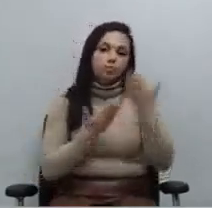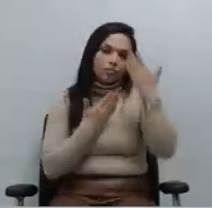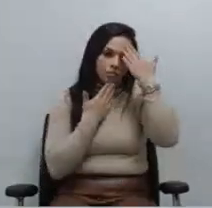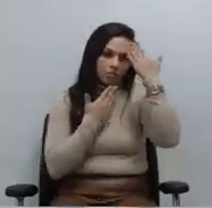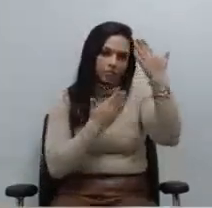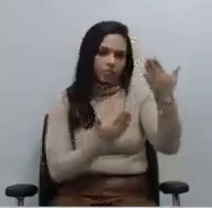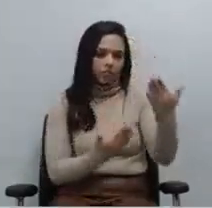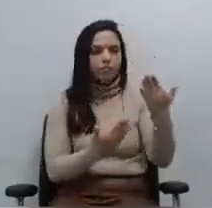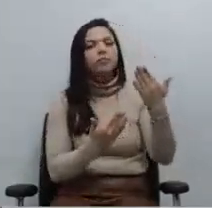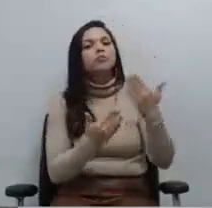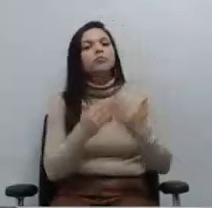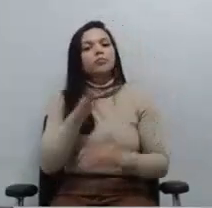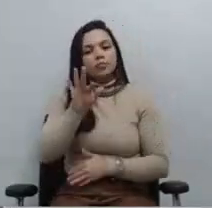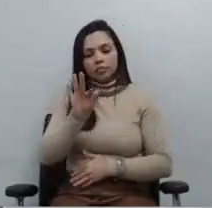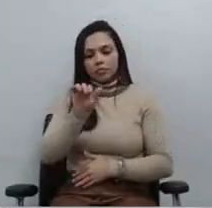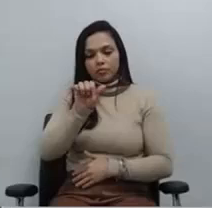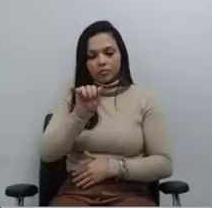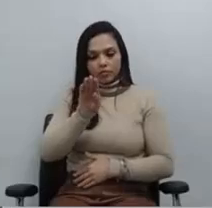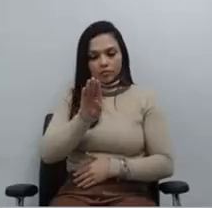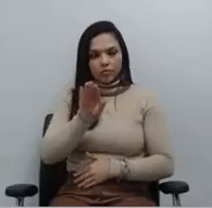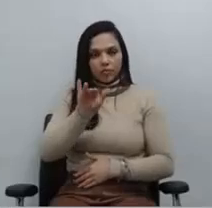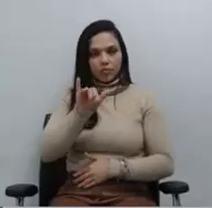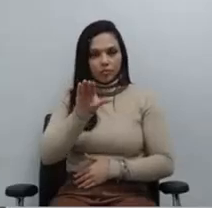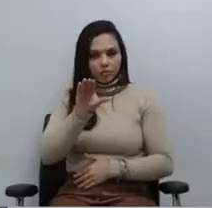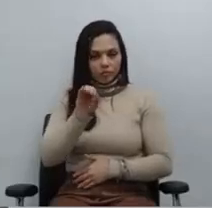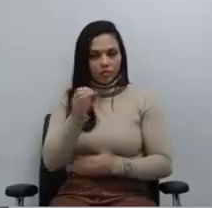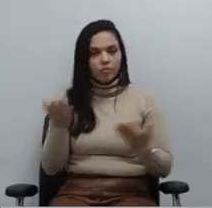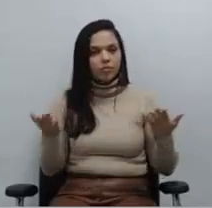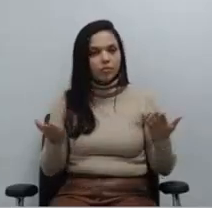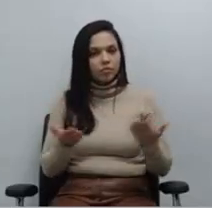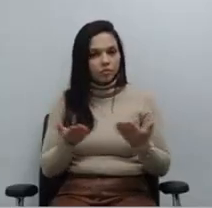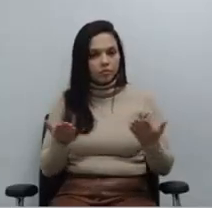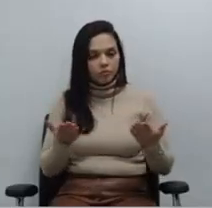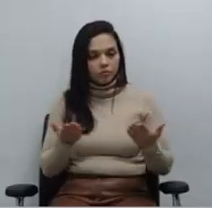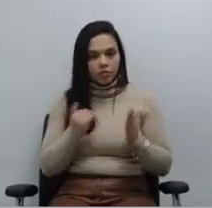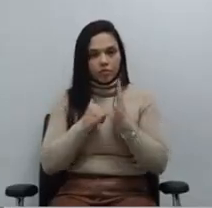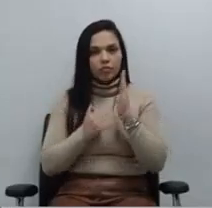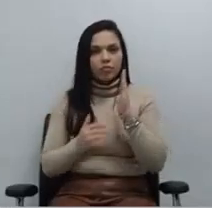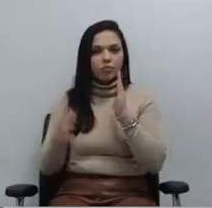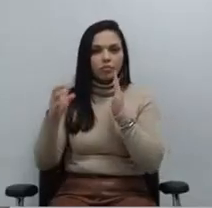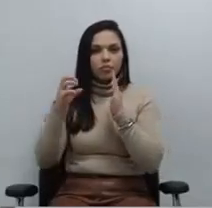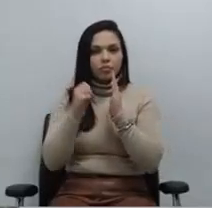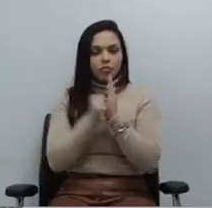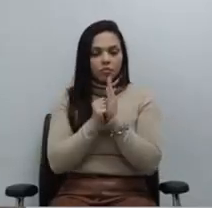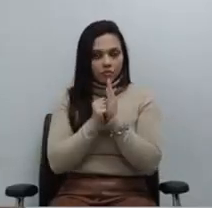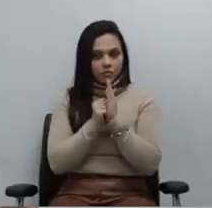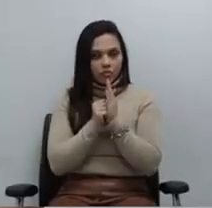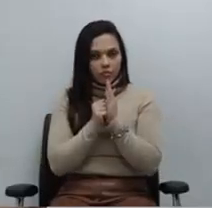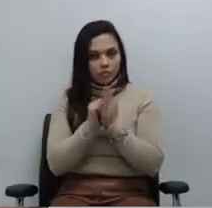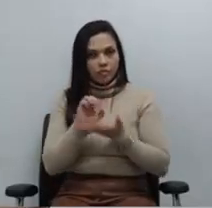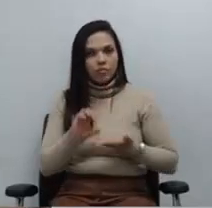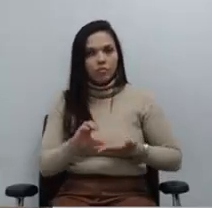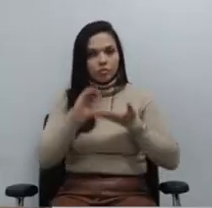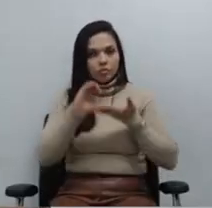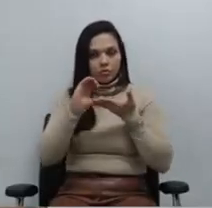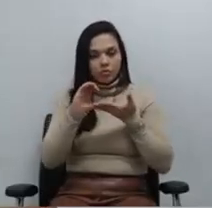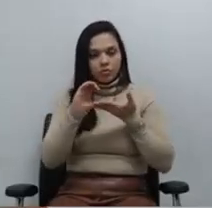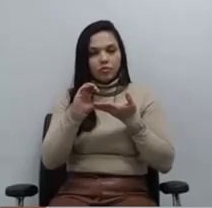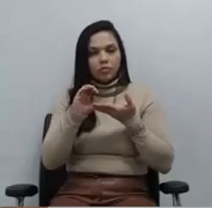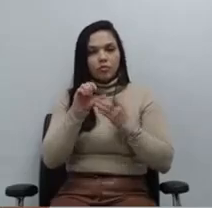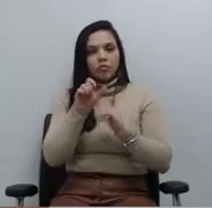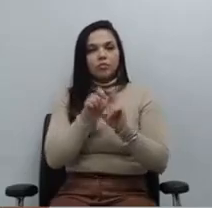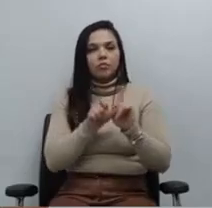Agradeço ao excelentíssimo conselheiro. Passo pela ordem de inscrição a palavra ao excelentíssimo conselheiro Luiz Eduardo